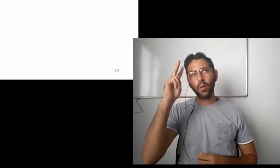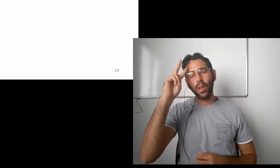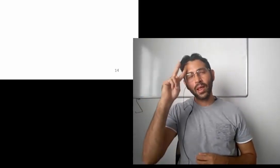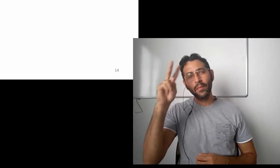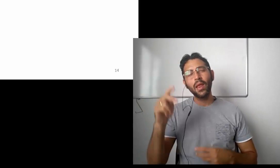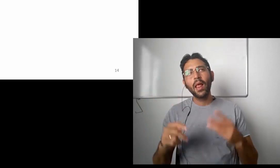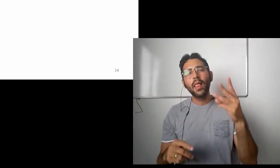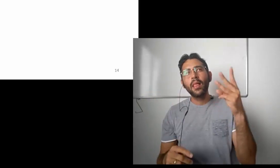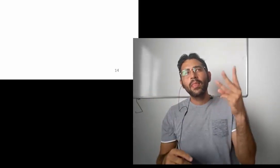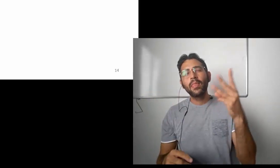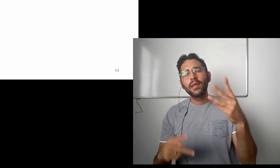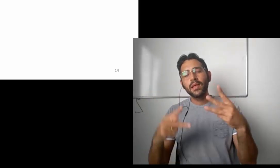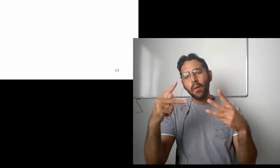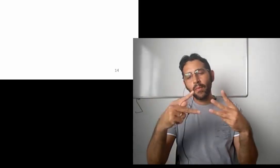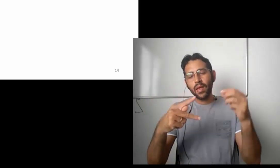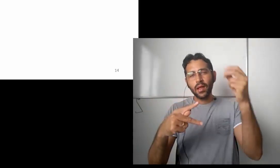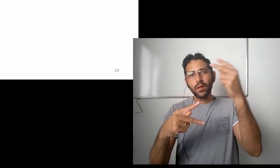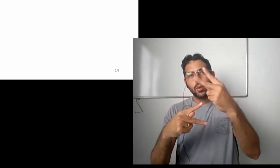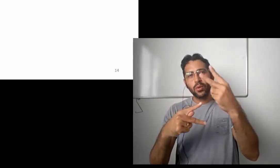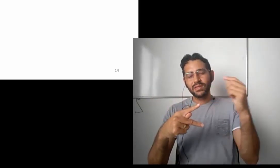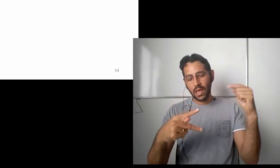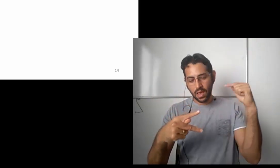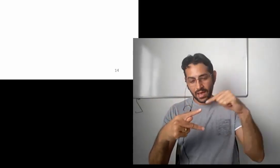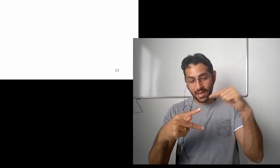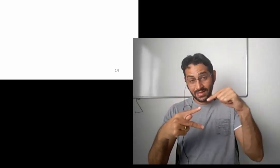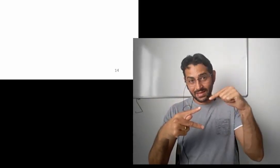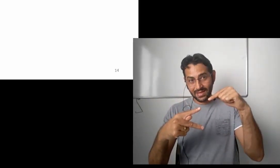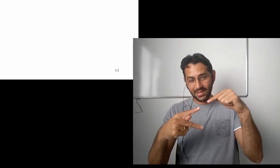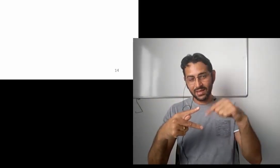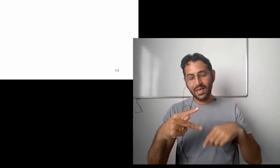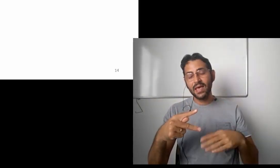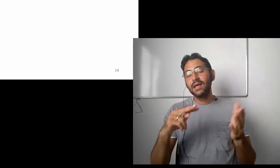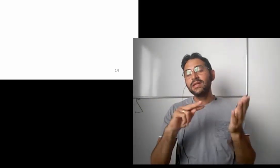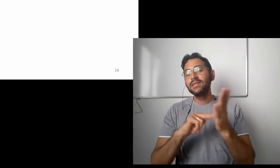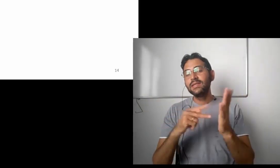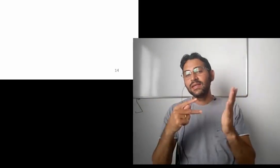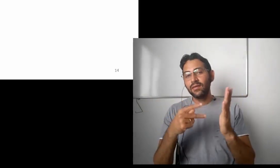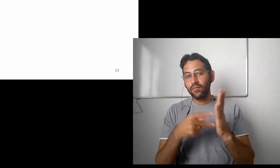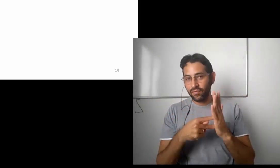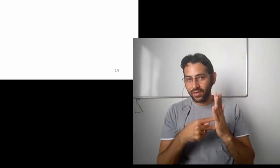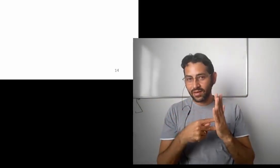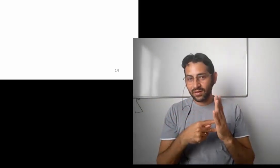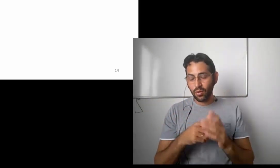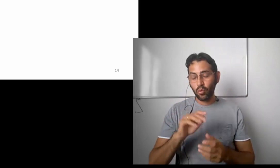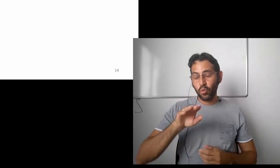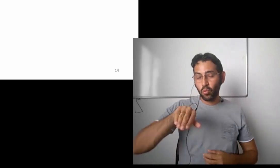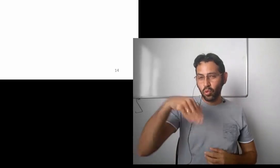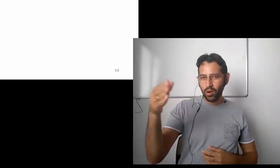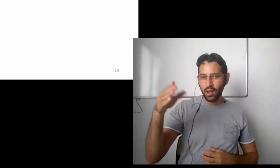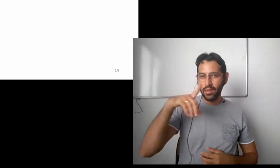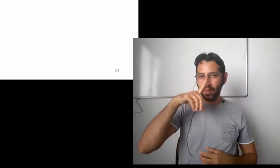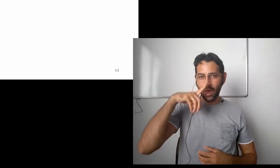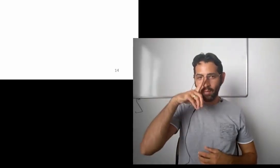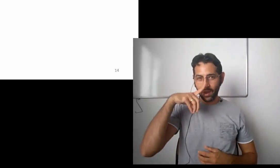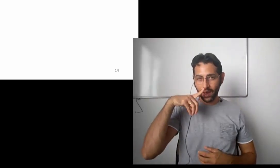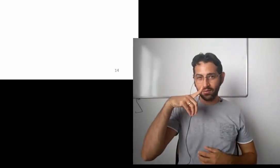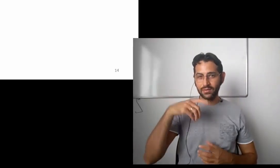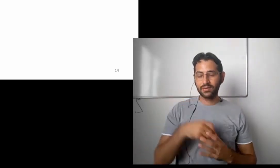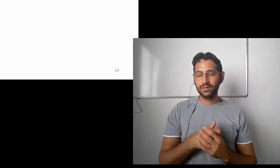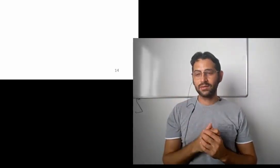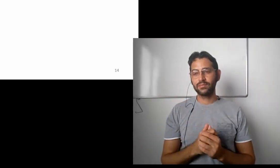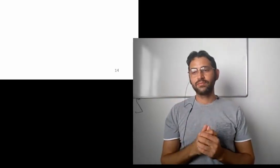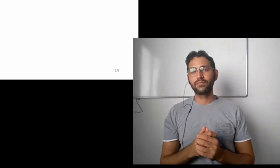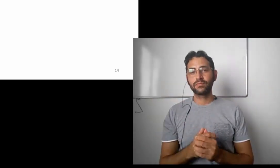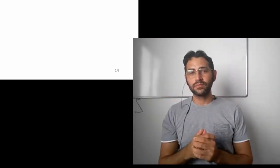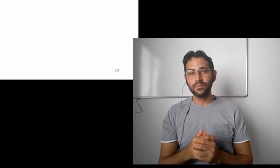P, eu sei que é do lado dos representativos, lado direito. 2 elétrons está na segunda família